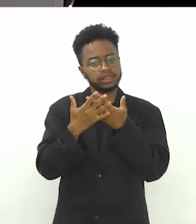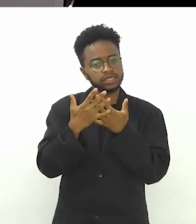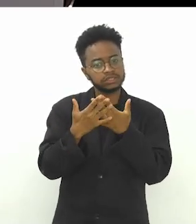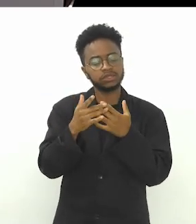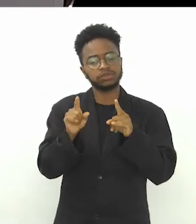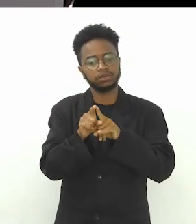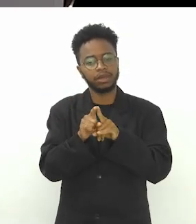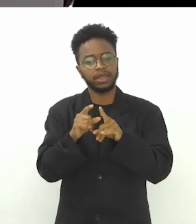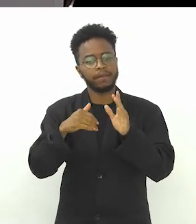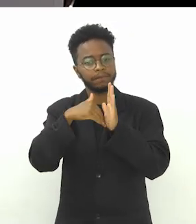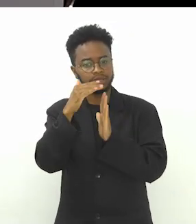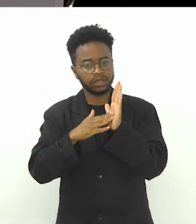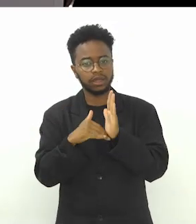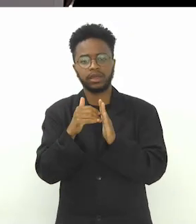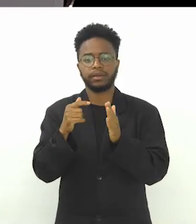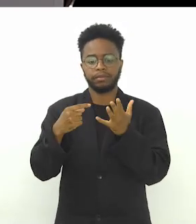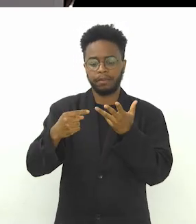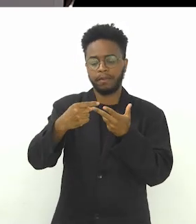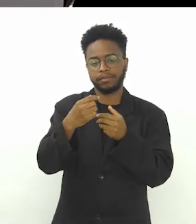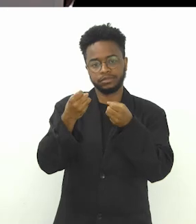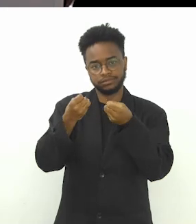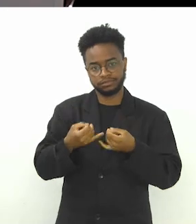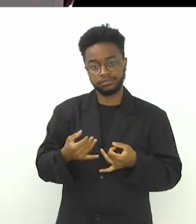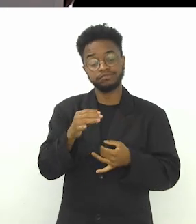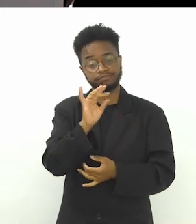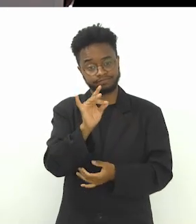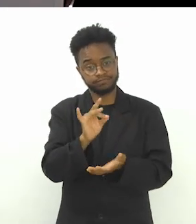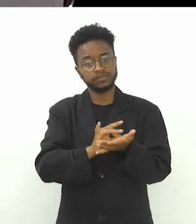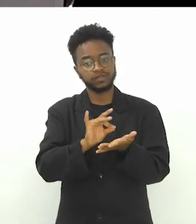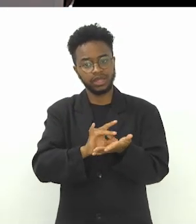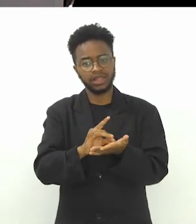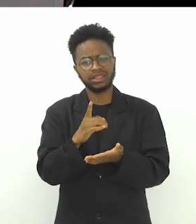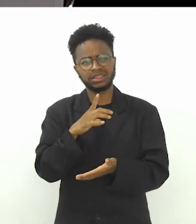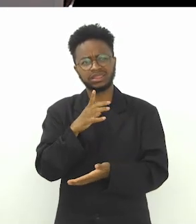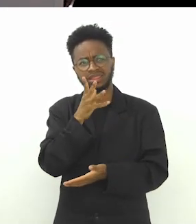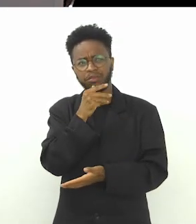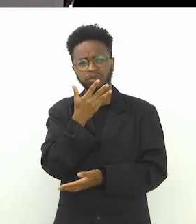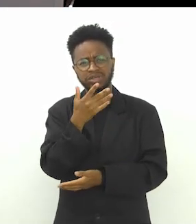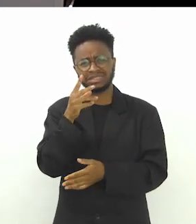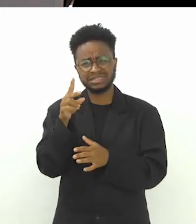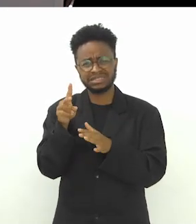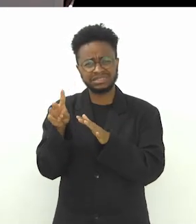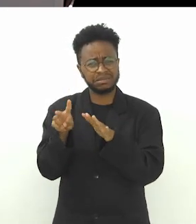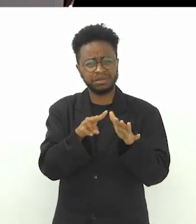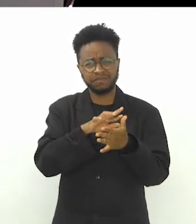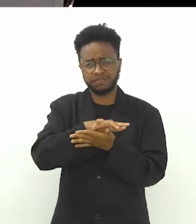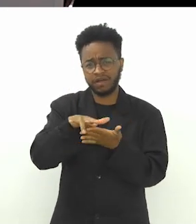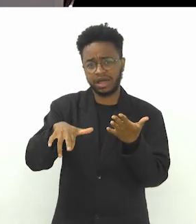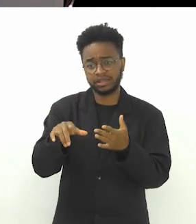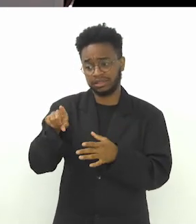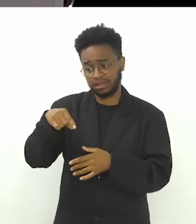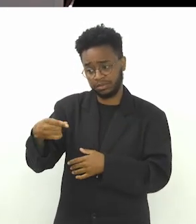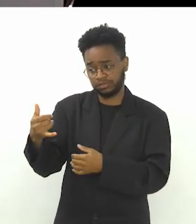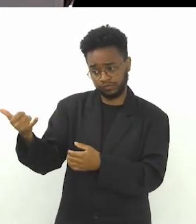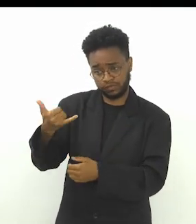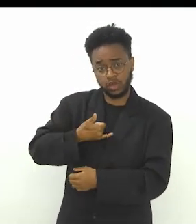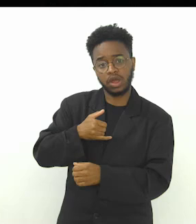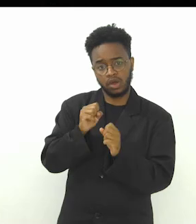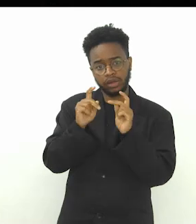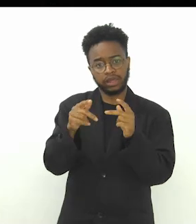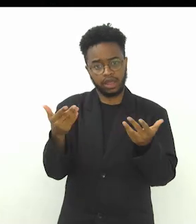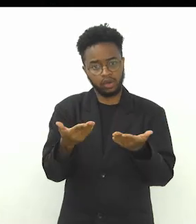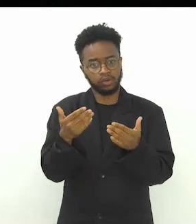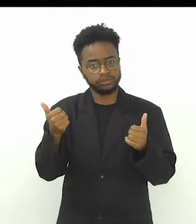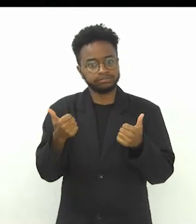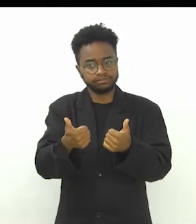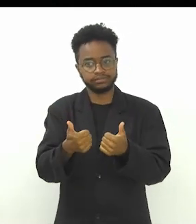depois eu entrei com a tinta fluorescente. Foi difícil, ele fez um pedacinho e levou quase semanas até ele chegar e falar assim, agora